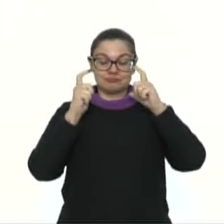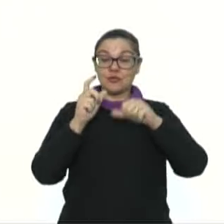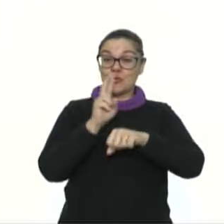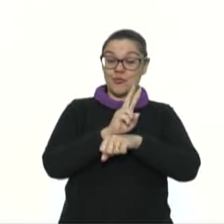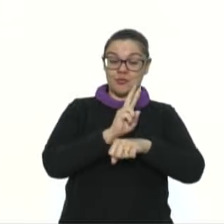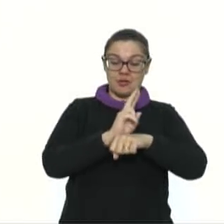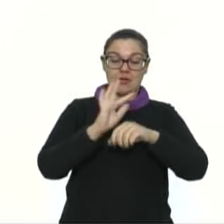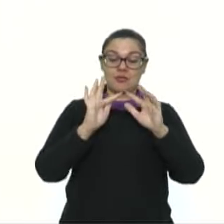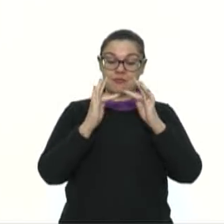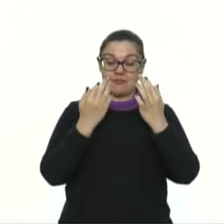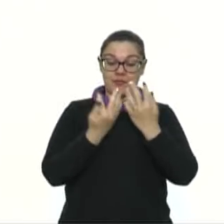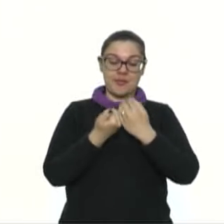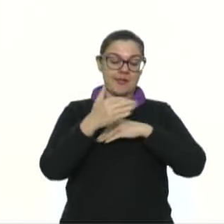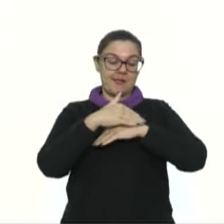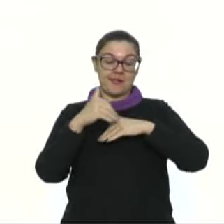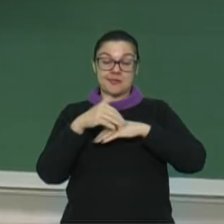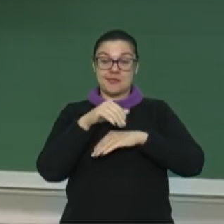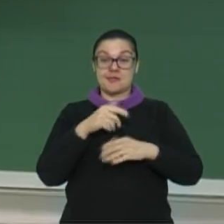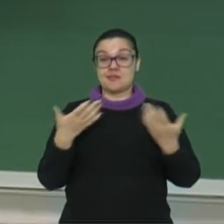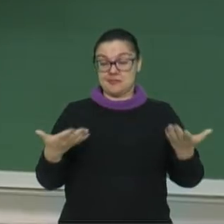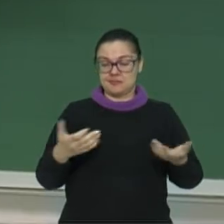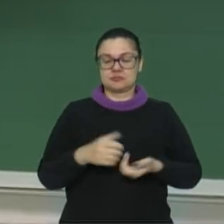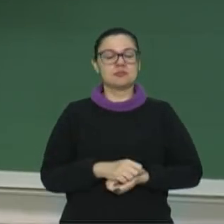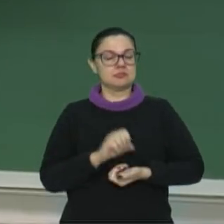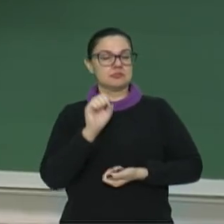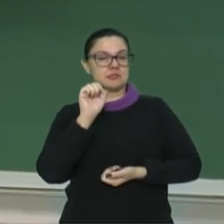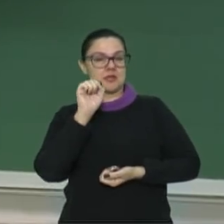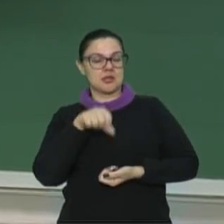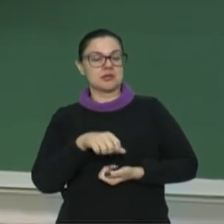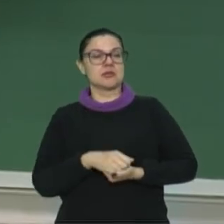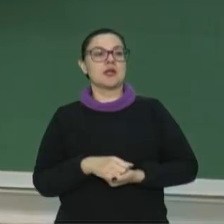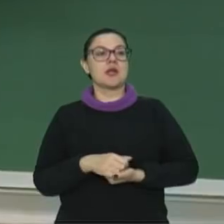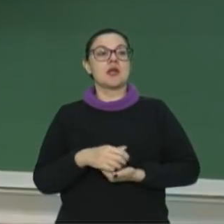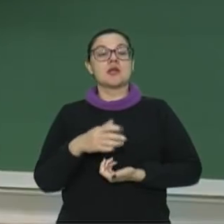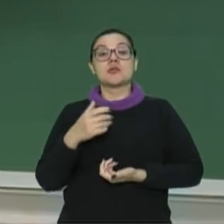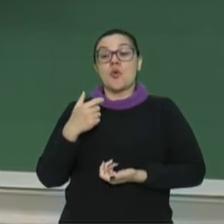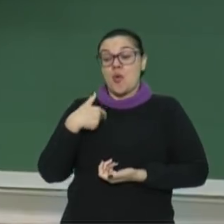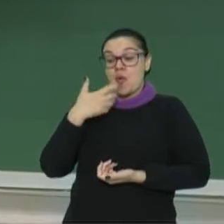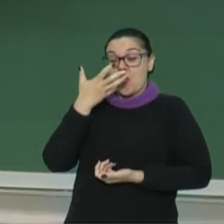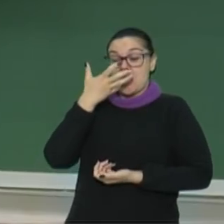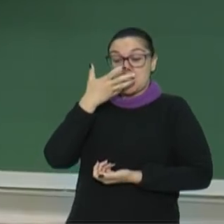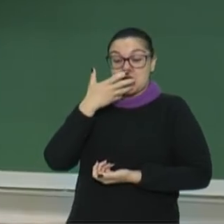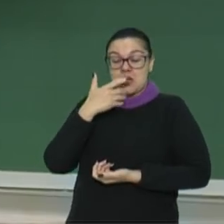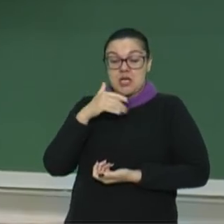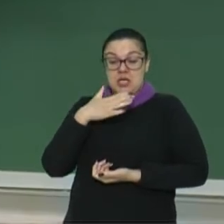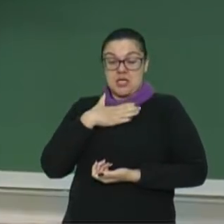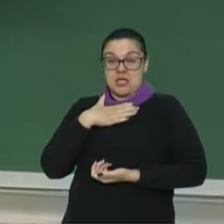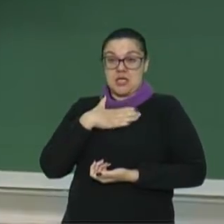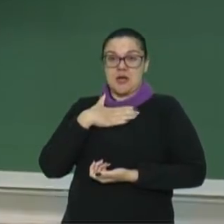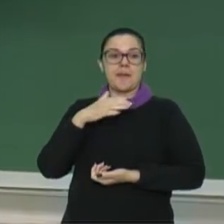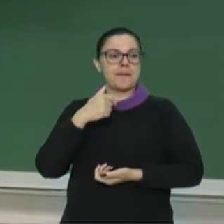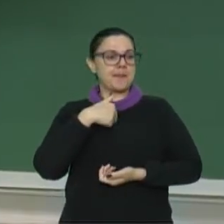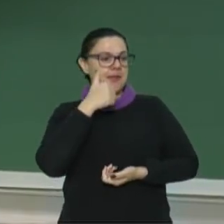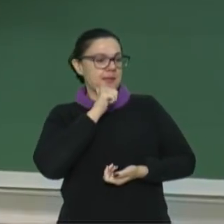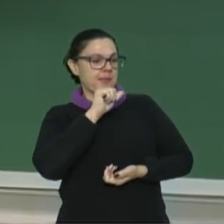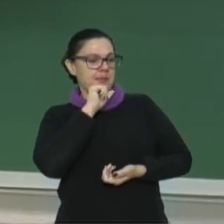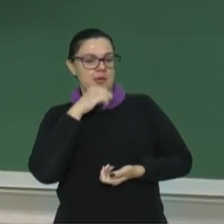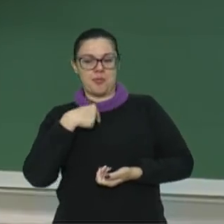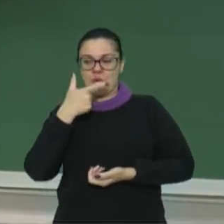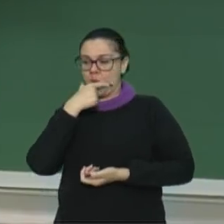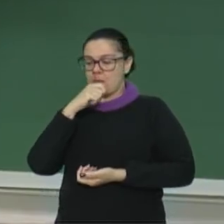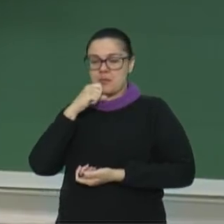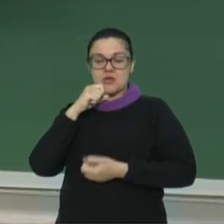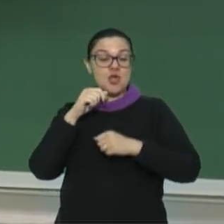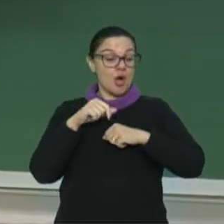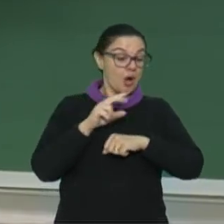familiares, sim, se quando criança, a minha mãe ou meu pai, né, quem cuidava de mim só me deu atenção quando eu chorava, quando eu estava doente,